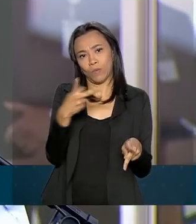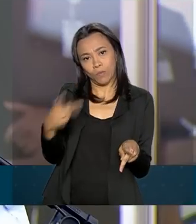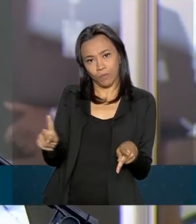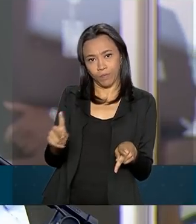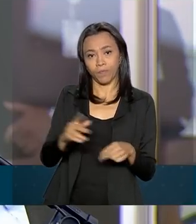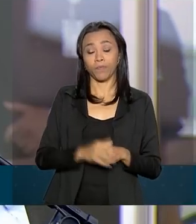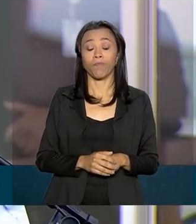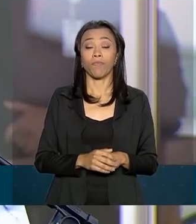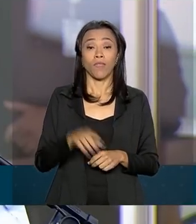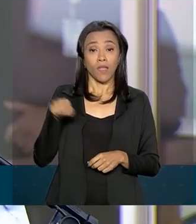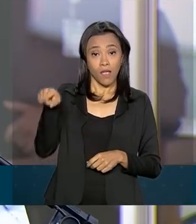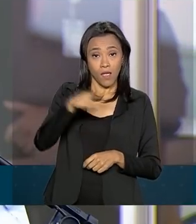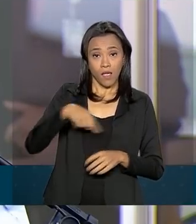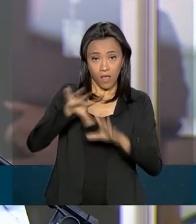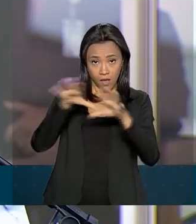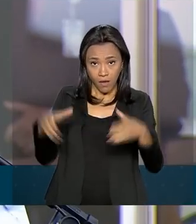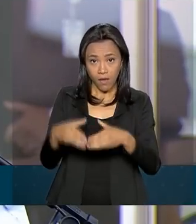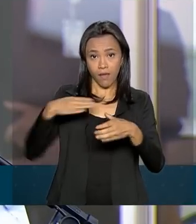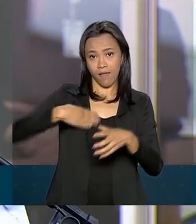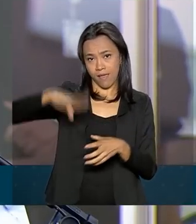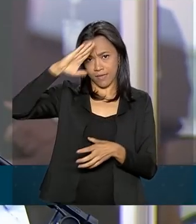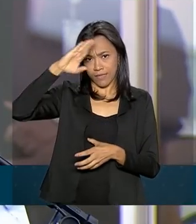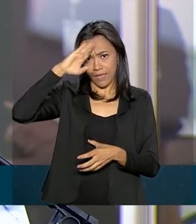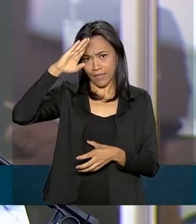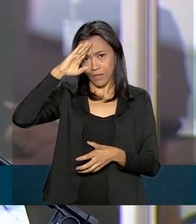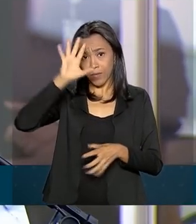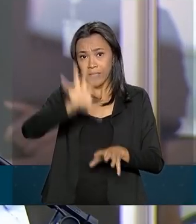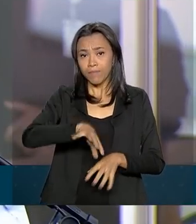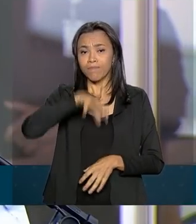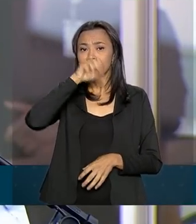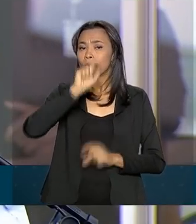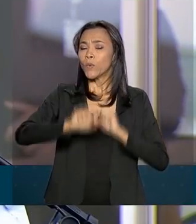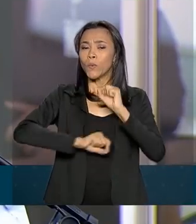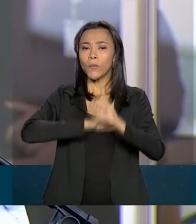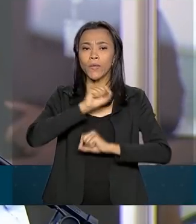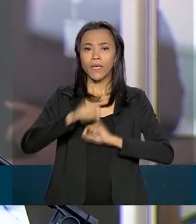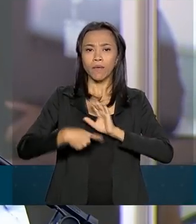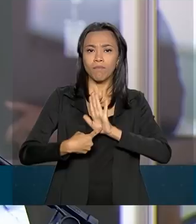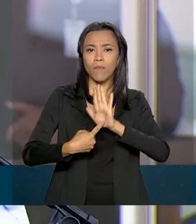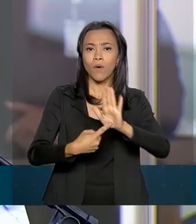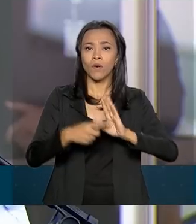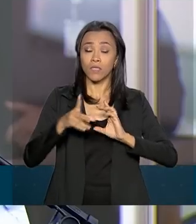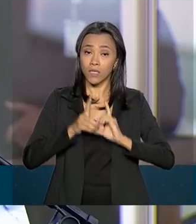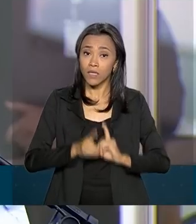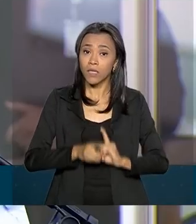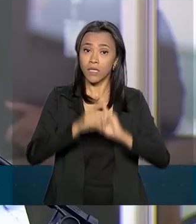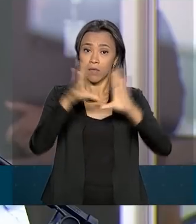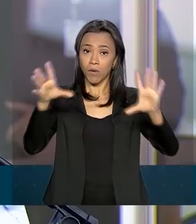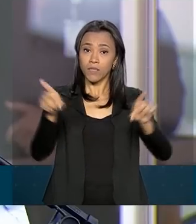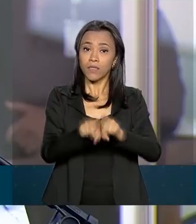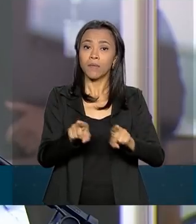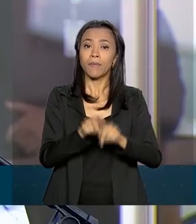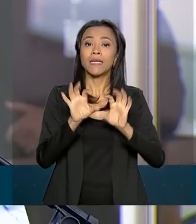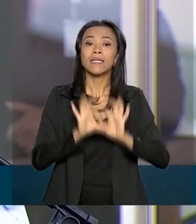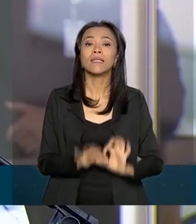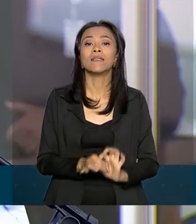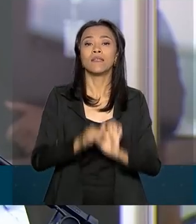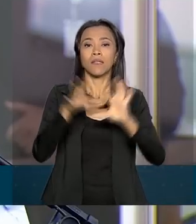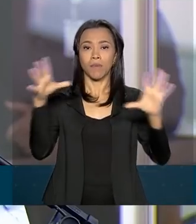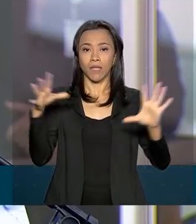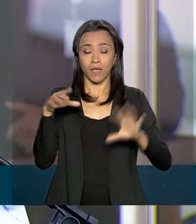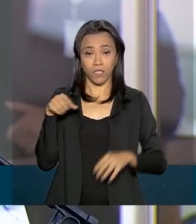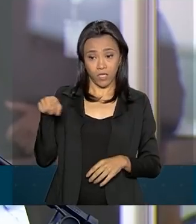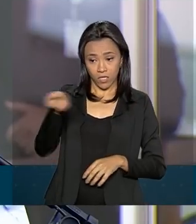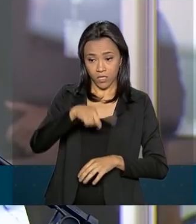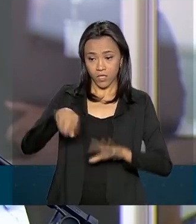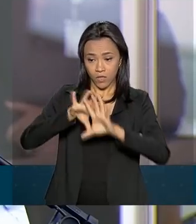Exército que respira e transpira democracia e liberdade. Exército que honra